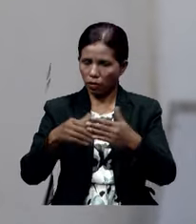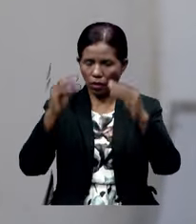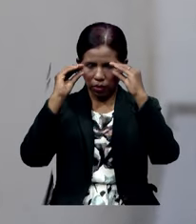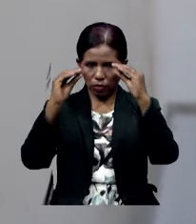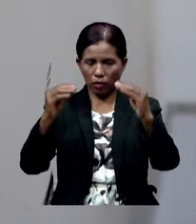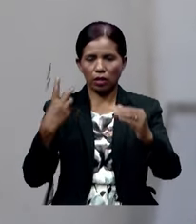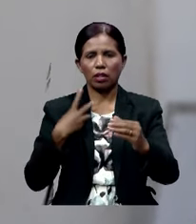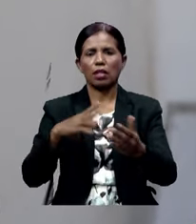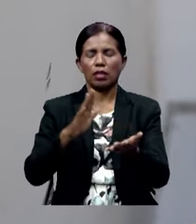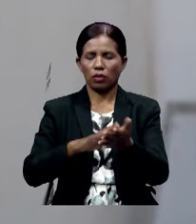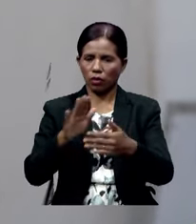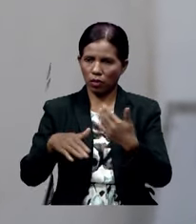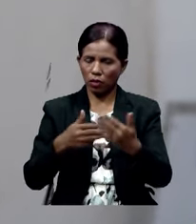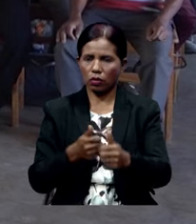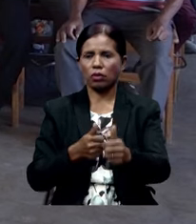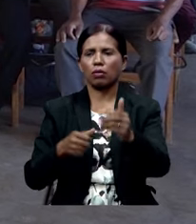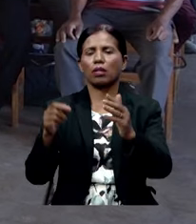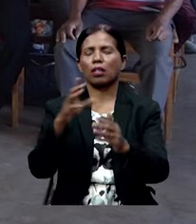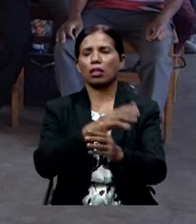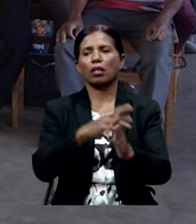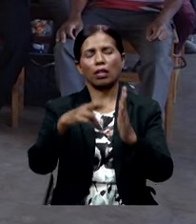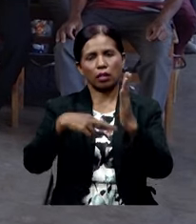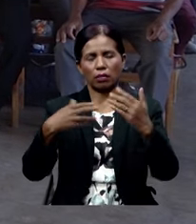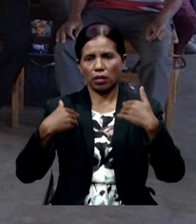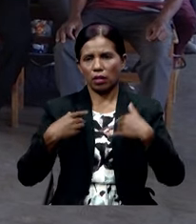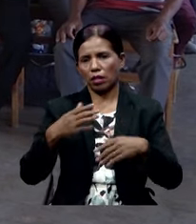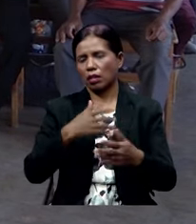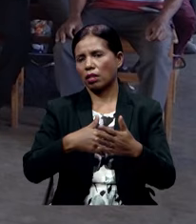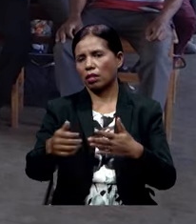estudante sira vir padrão ne bem mano da la bara que ta hanori